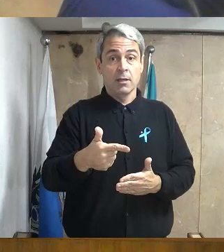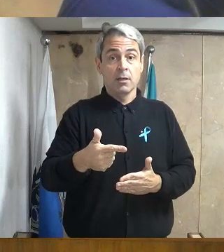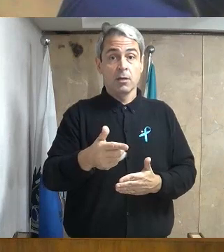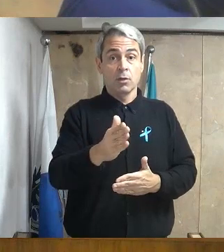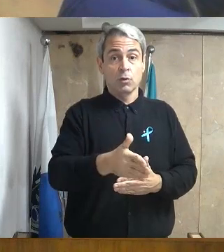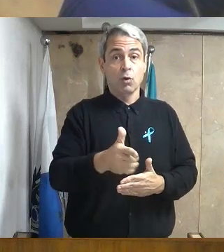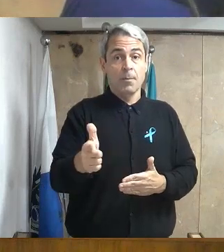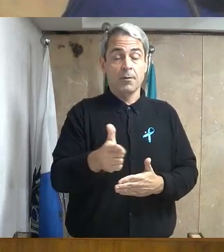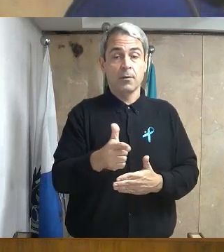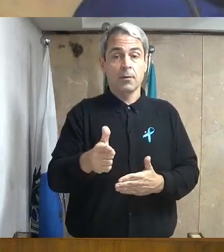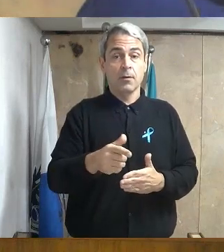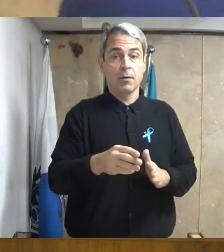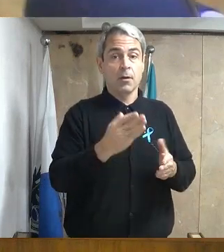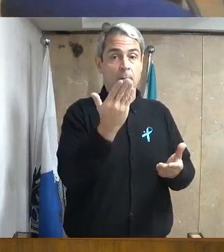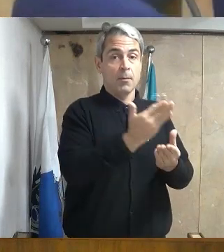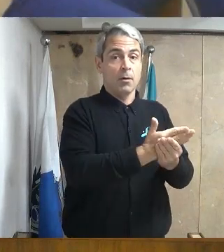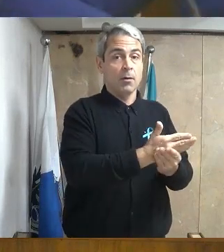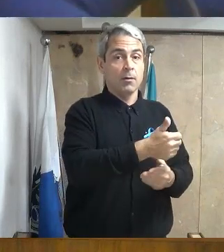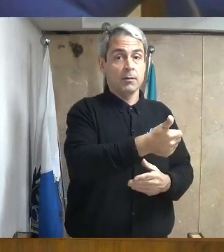31/10/2022. Processo número